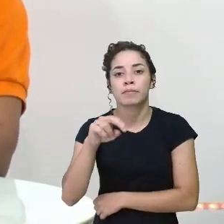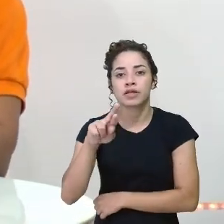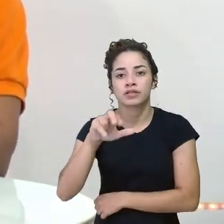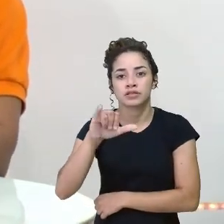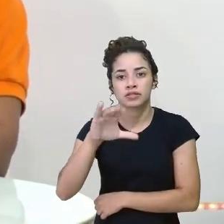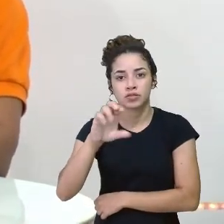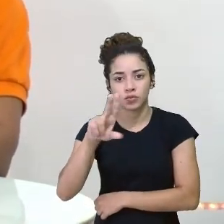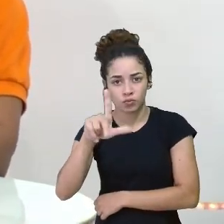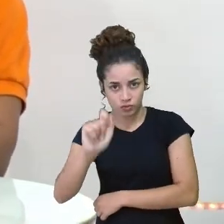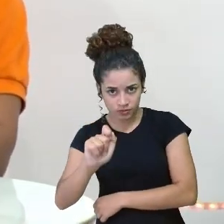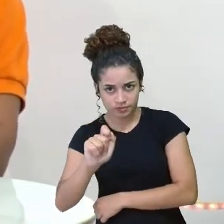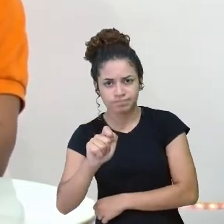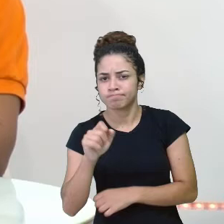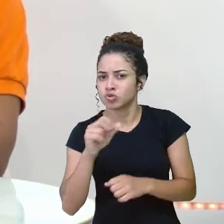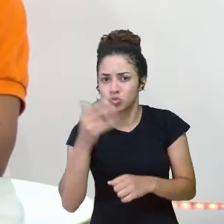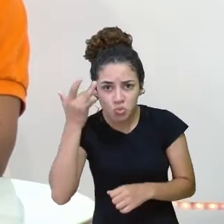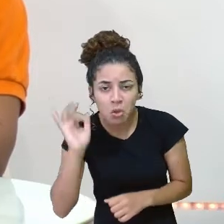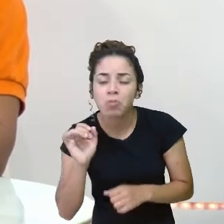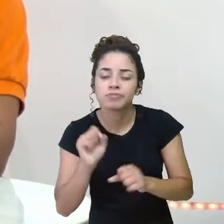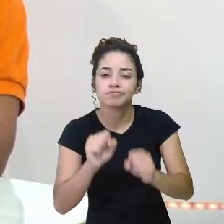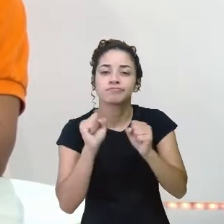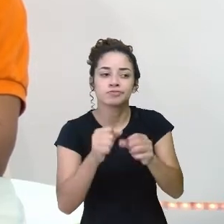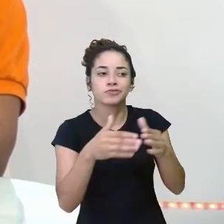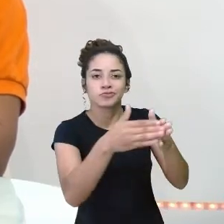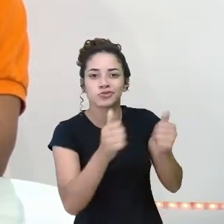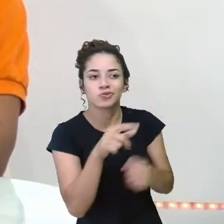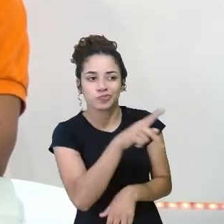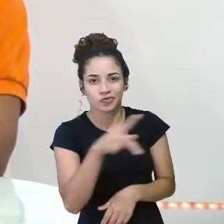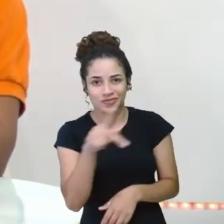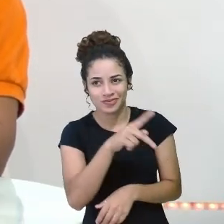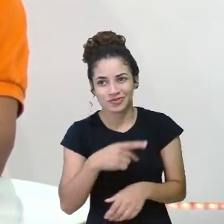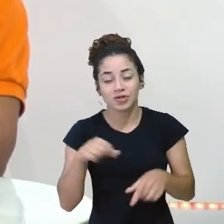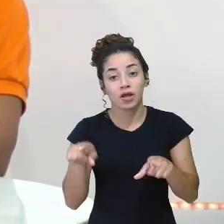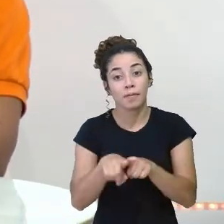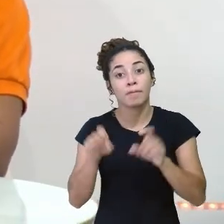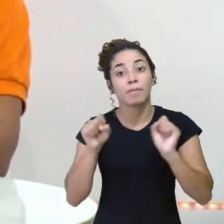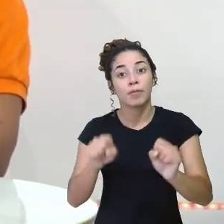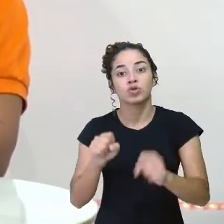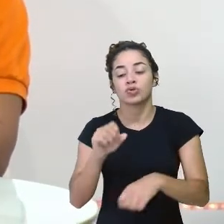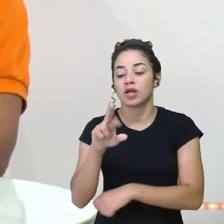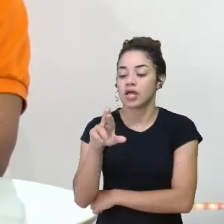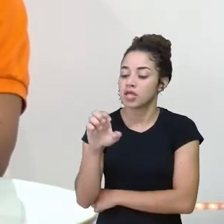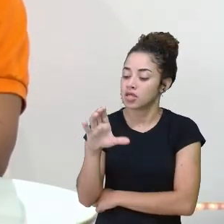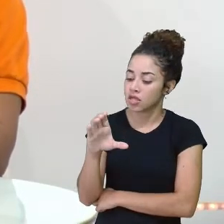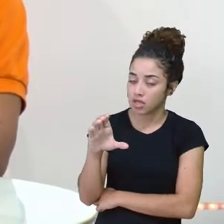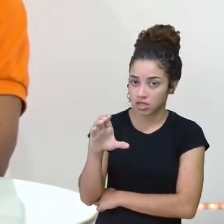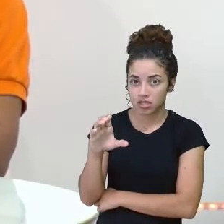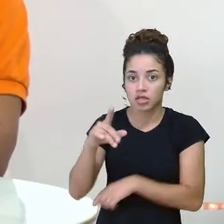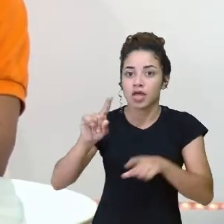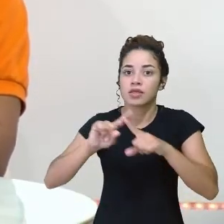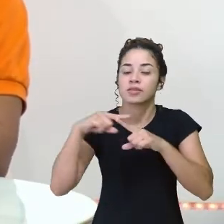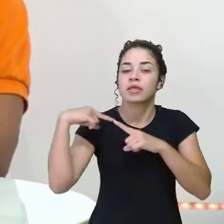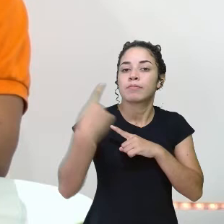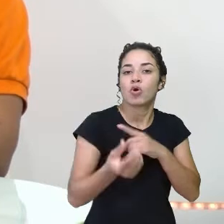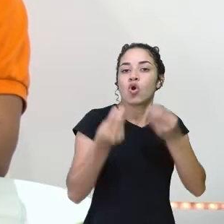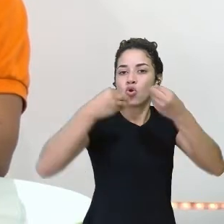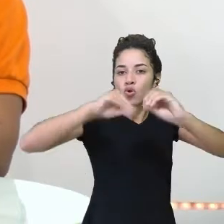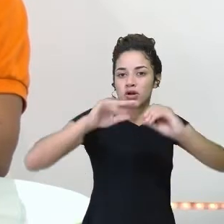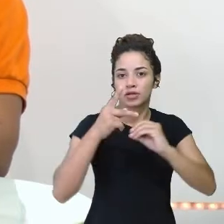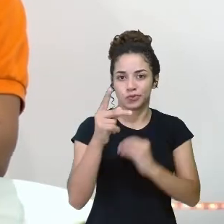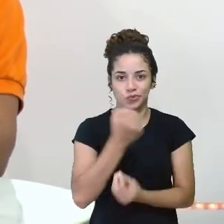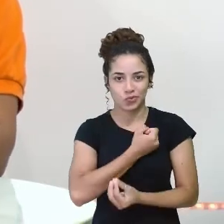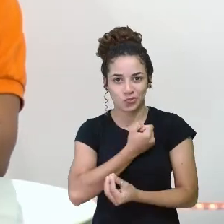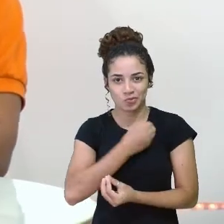sua professora. Aí você vai botar lá no login REC e acrescenta a matrícula e vai acessar